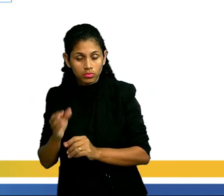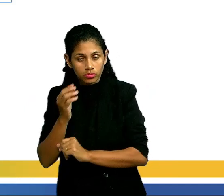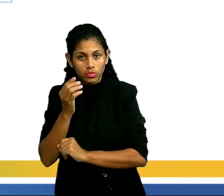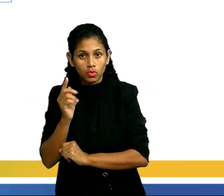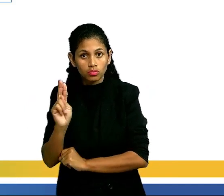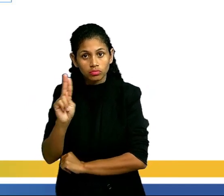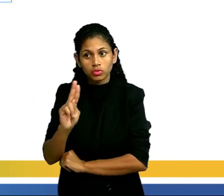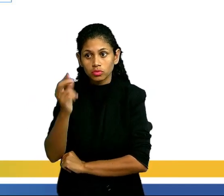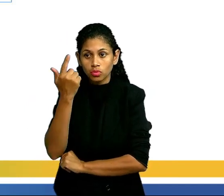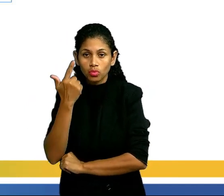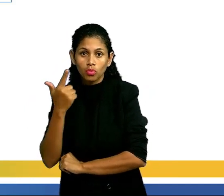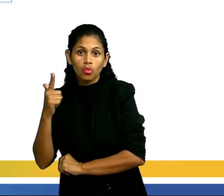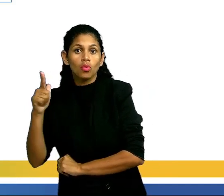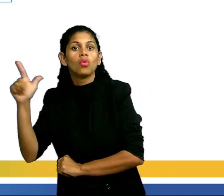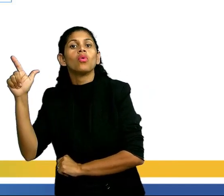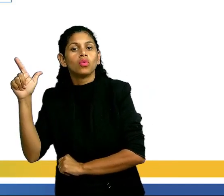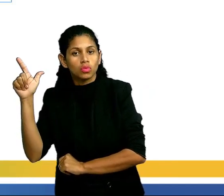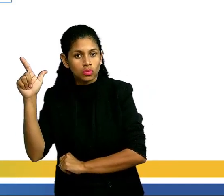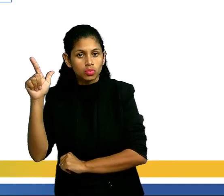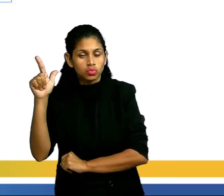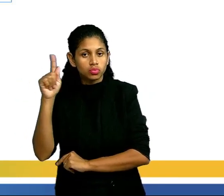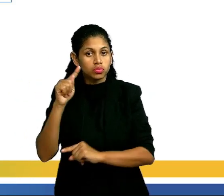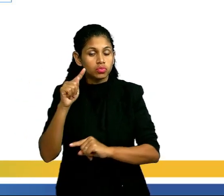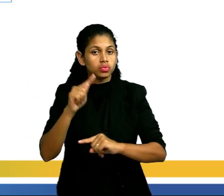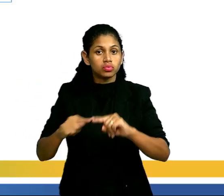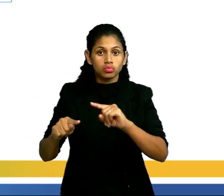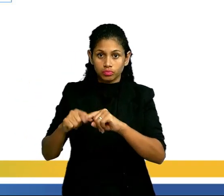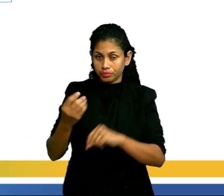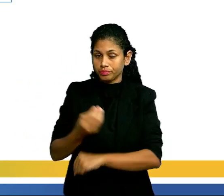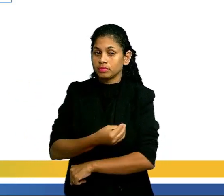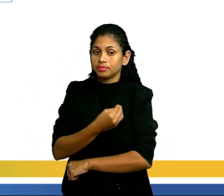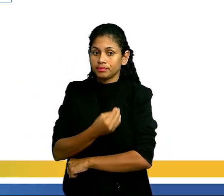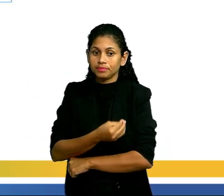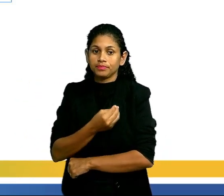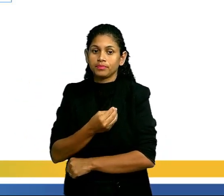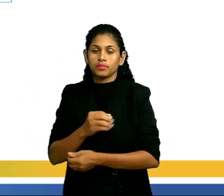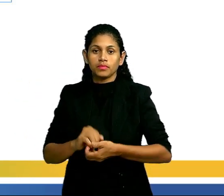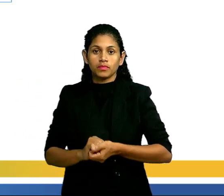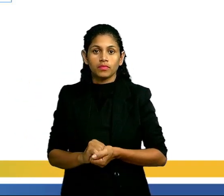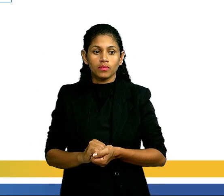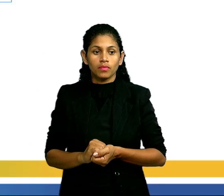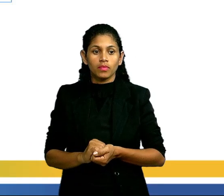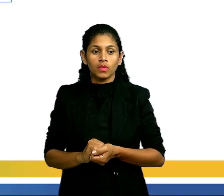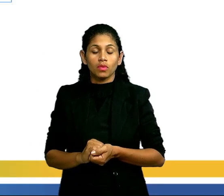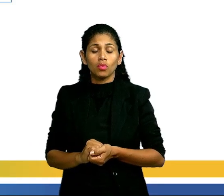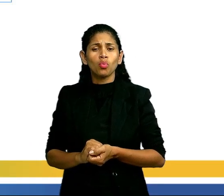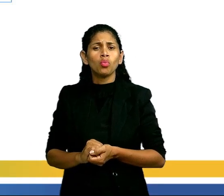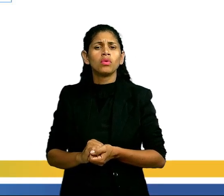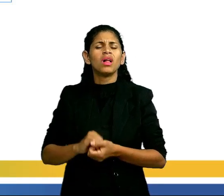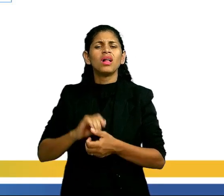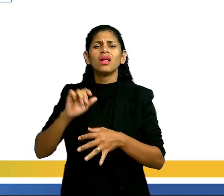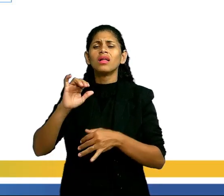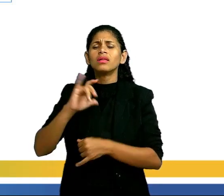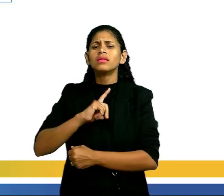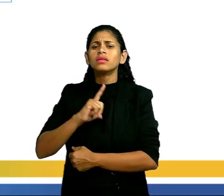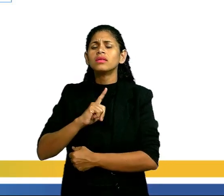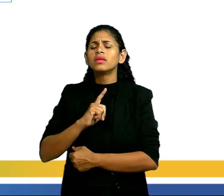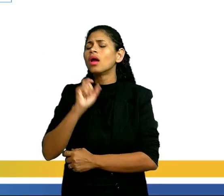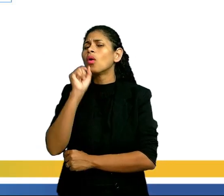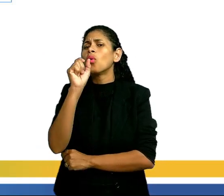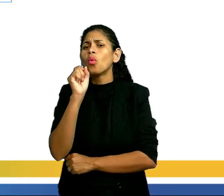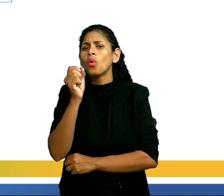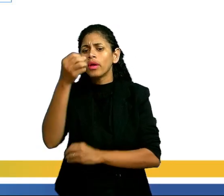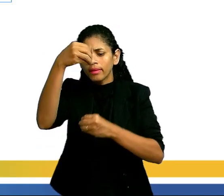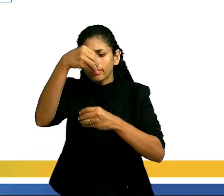seja, foi fabricado em outro indivíduo esse anticorpos. Composição do soro, anticorpos. O mecanismo